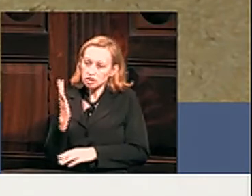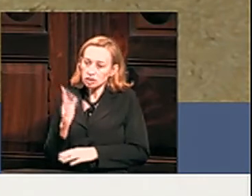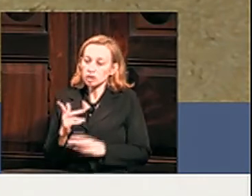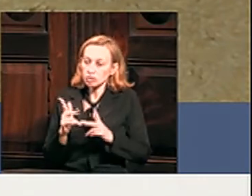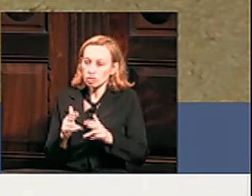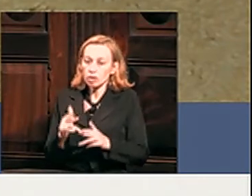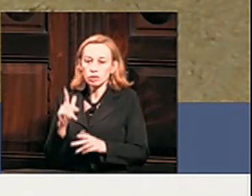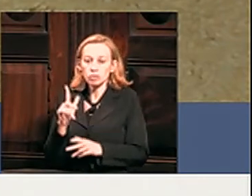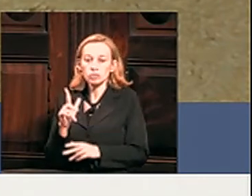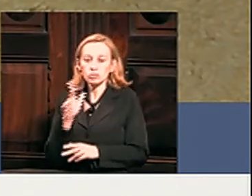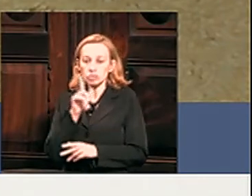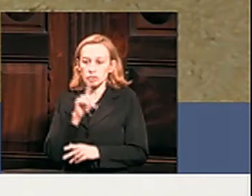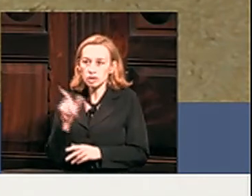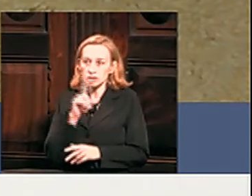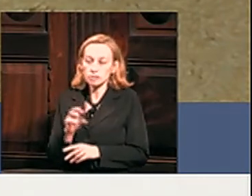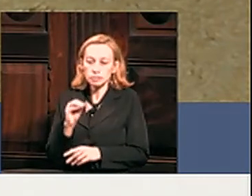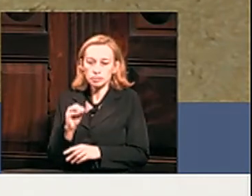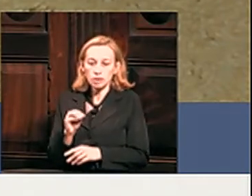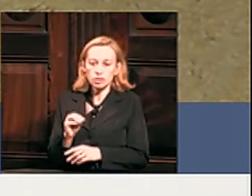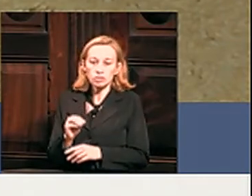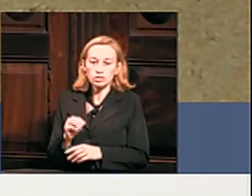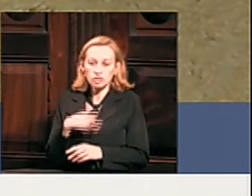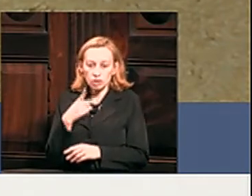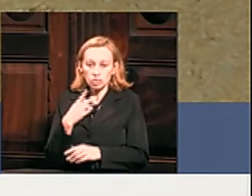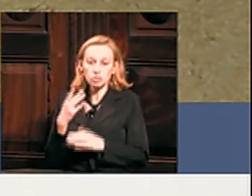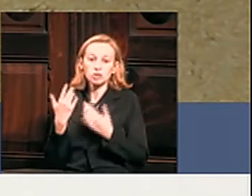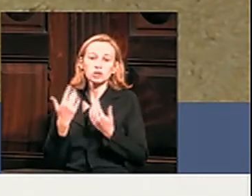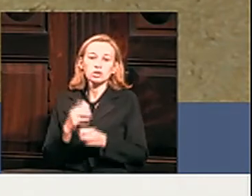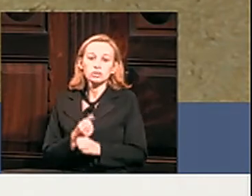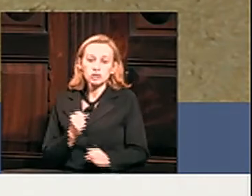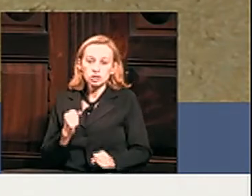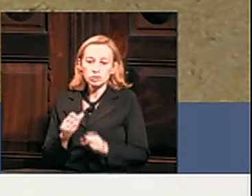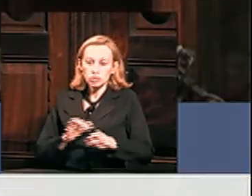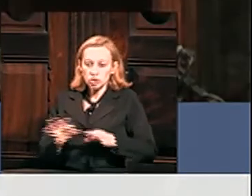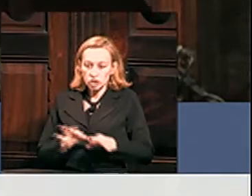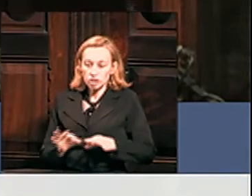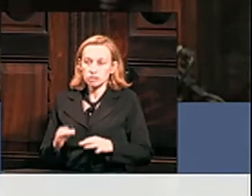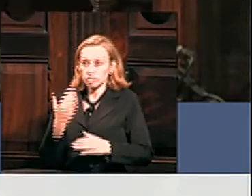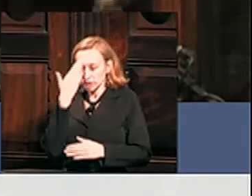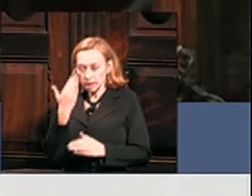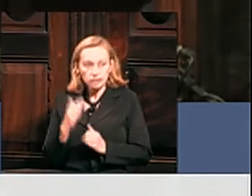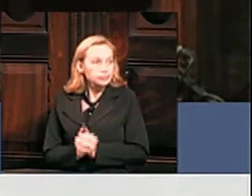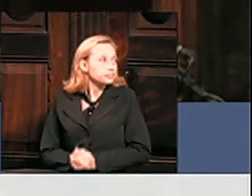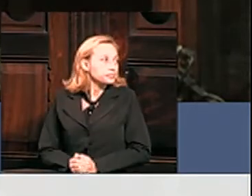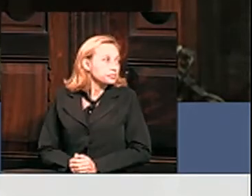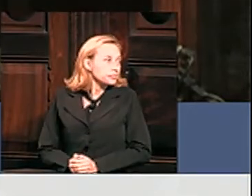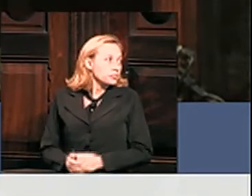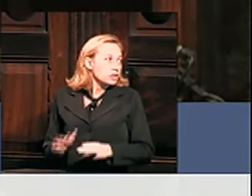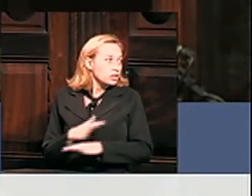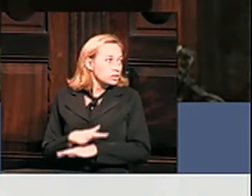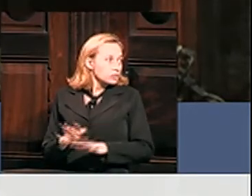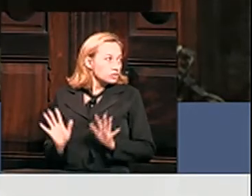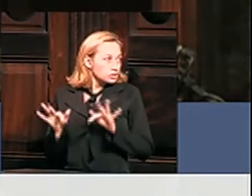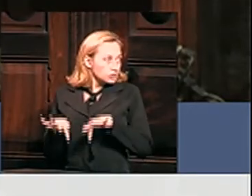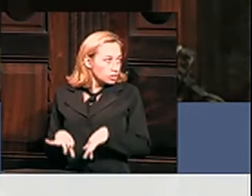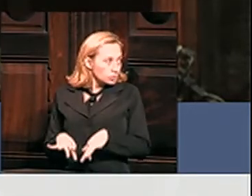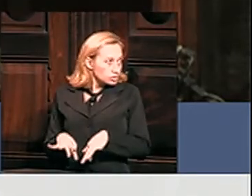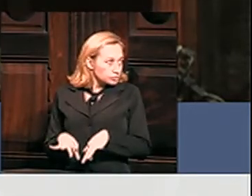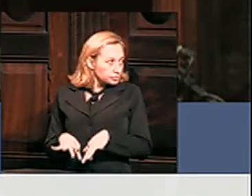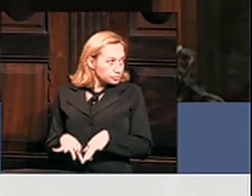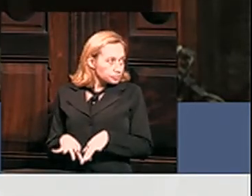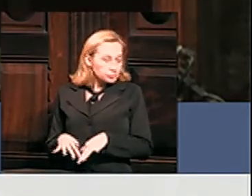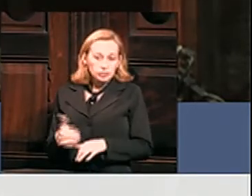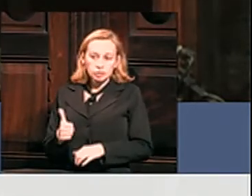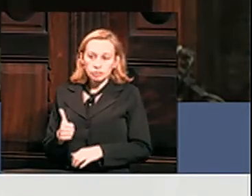nós executamos um importante projeto para o Rio de Janeiro, avançou. Obrigado, presidente. Passo o expediente final.